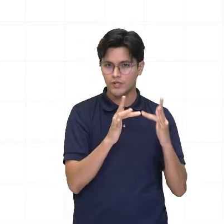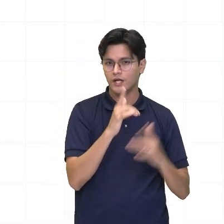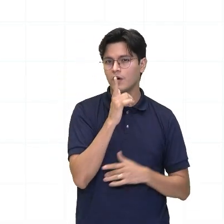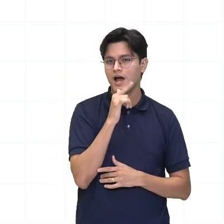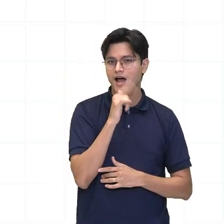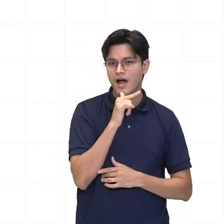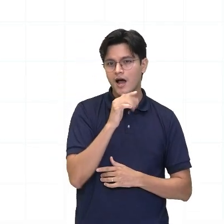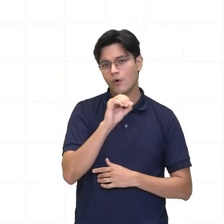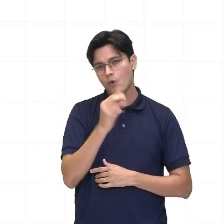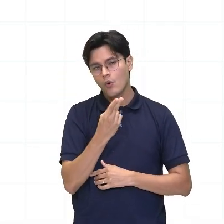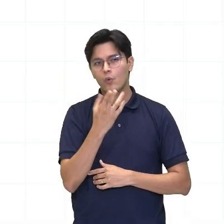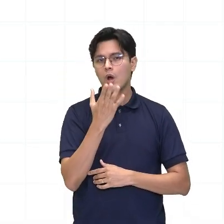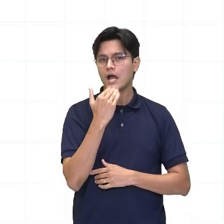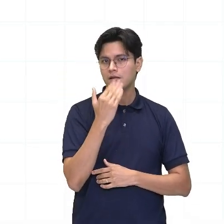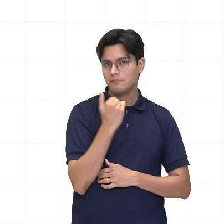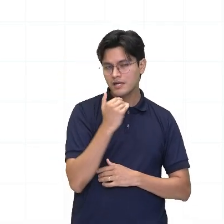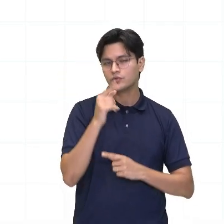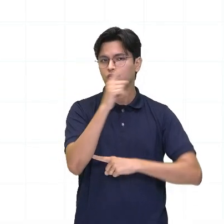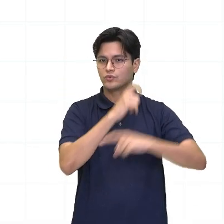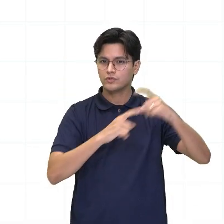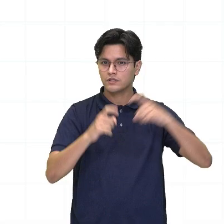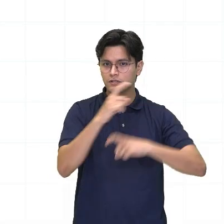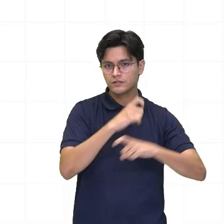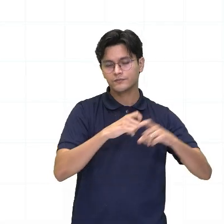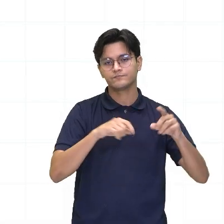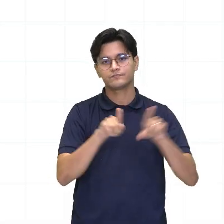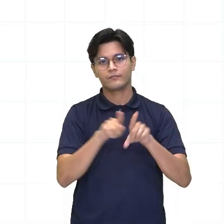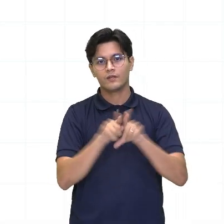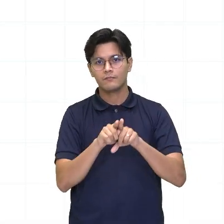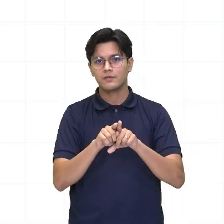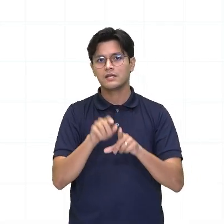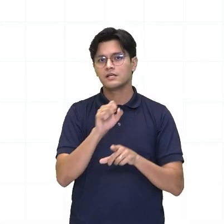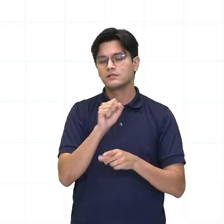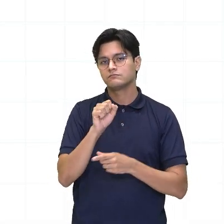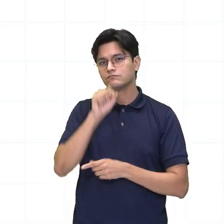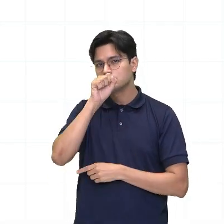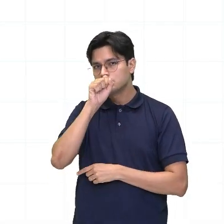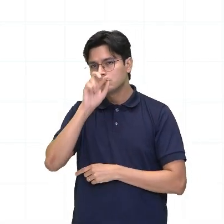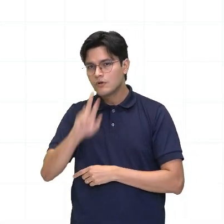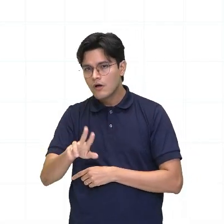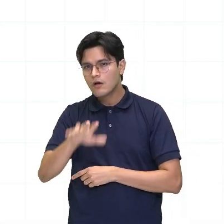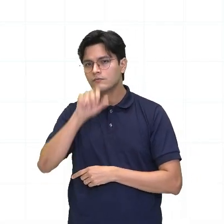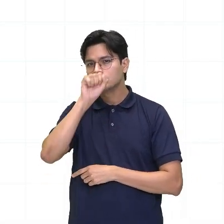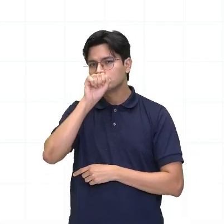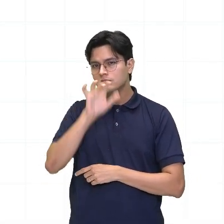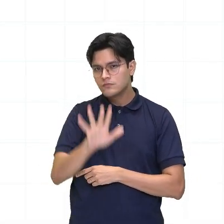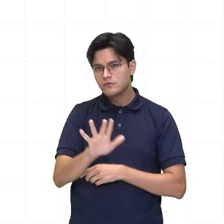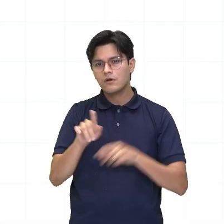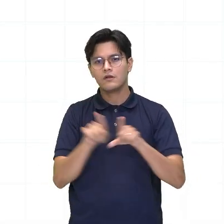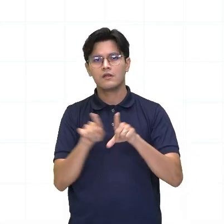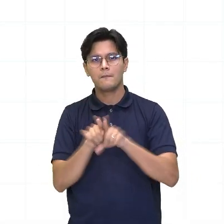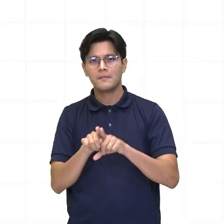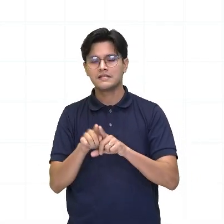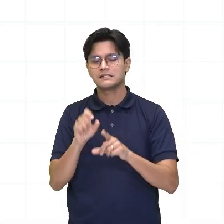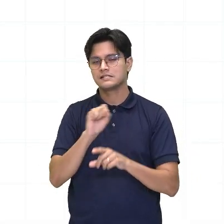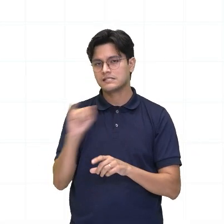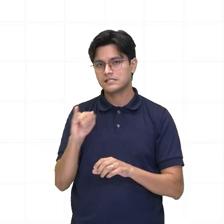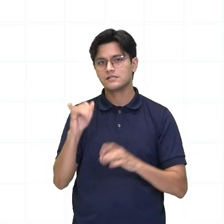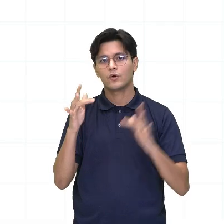contaminados, bem como também por meio da via respiratória, sexual ou ferimentos causados por animais.